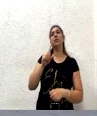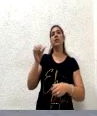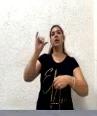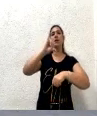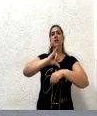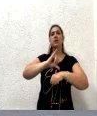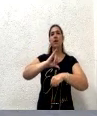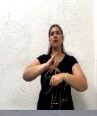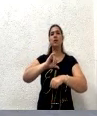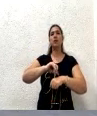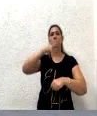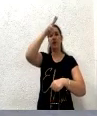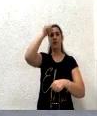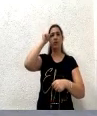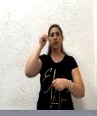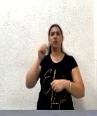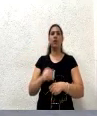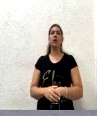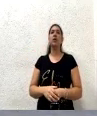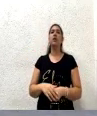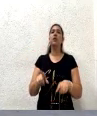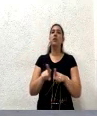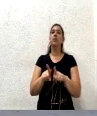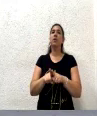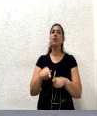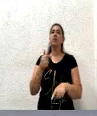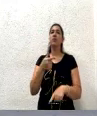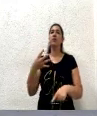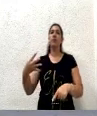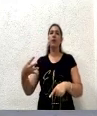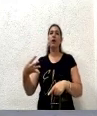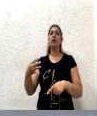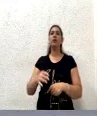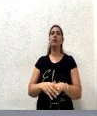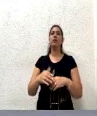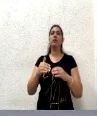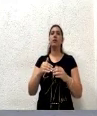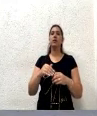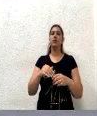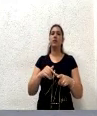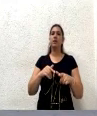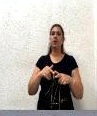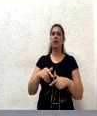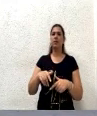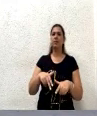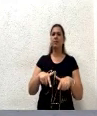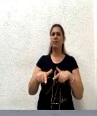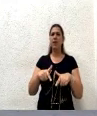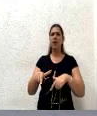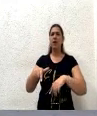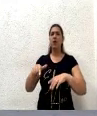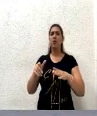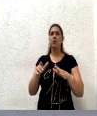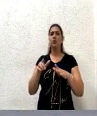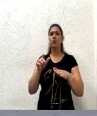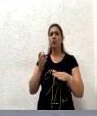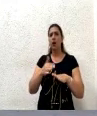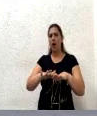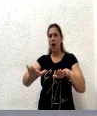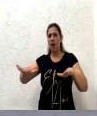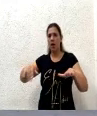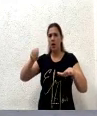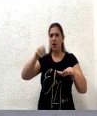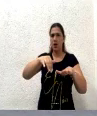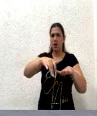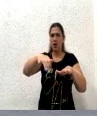Prefeitura Municipal. Indicação número 90 de 2024, executar a pintura da sinalização de solo com a colocação das